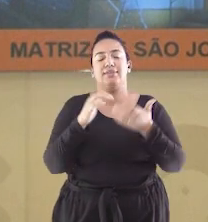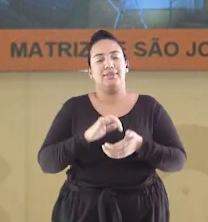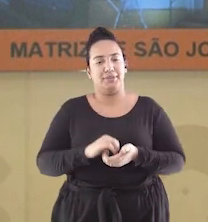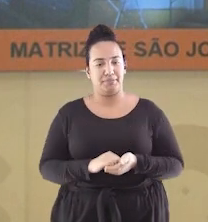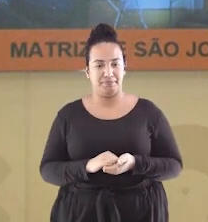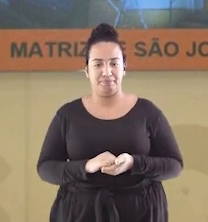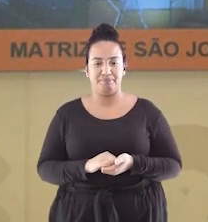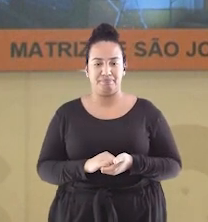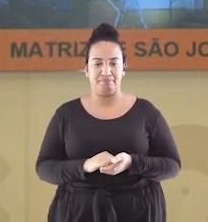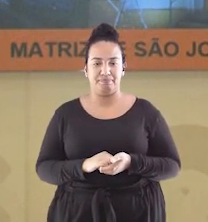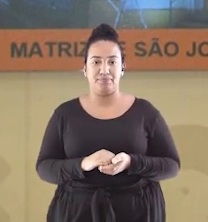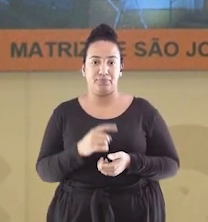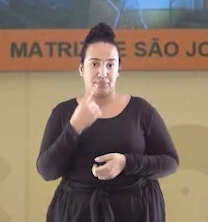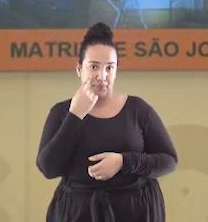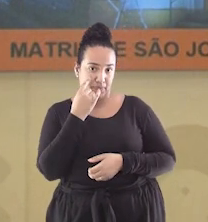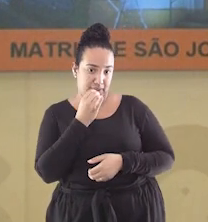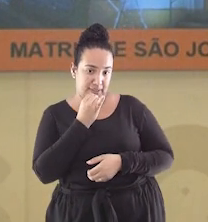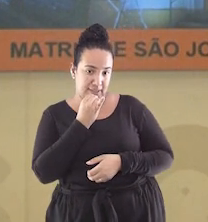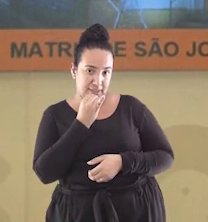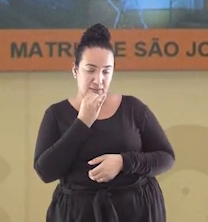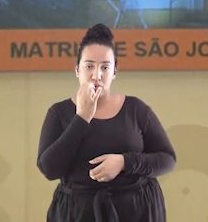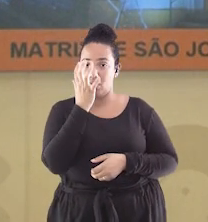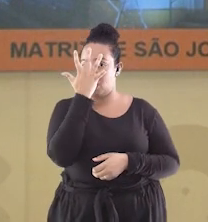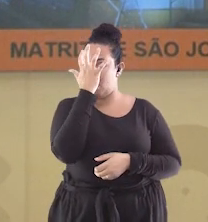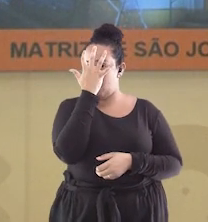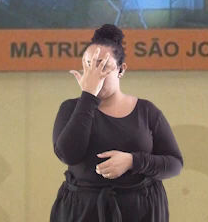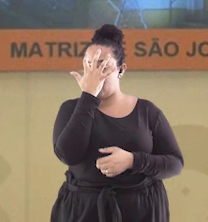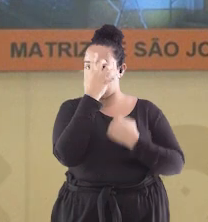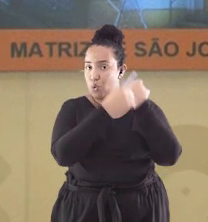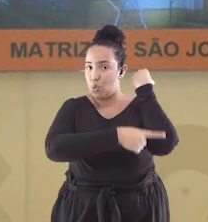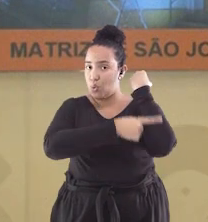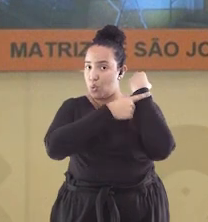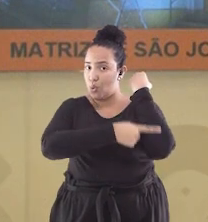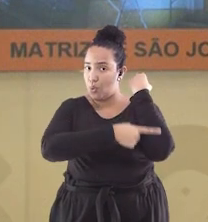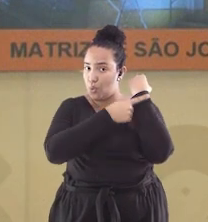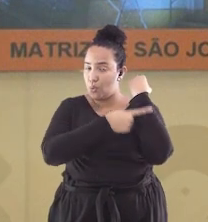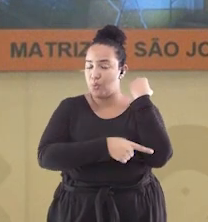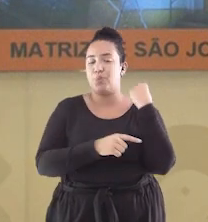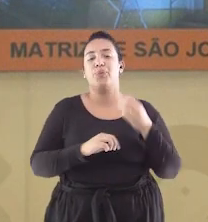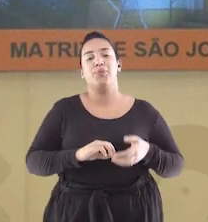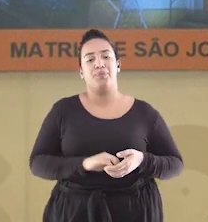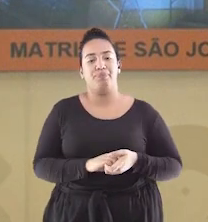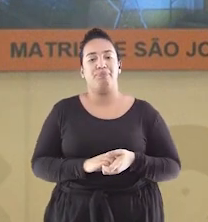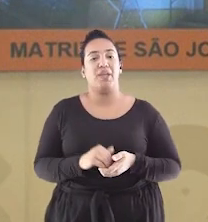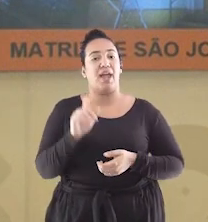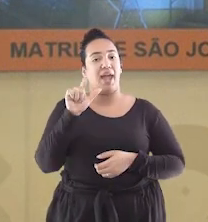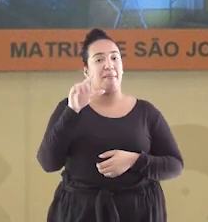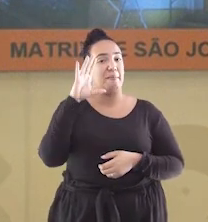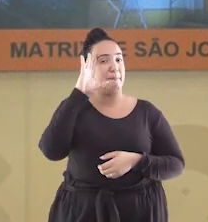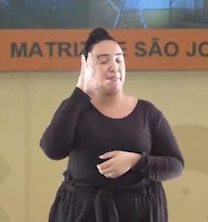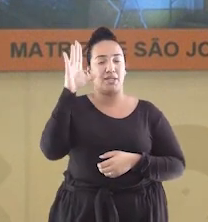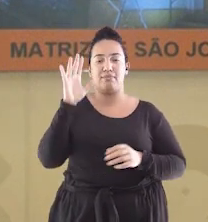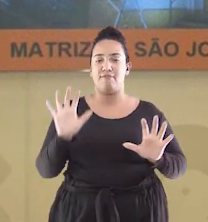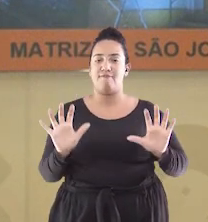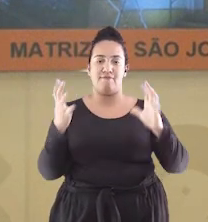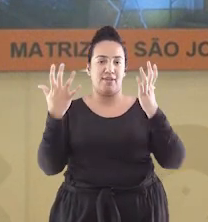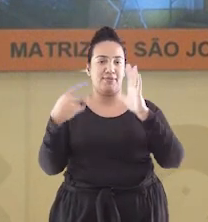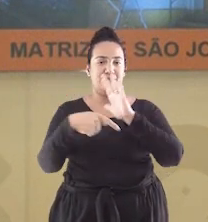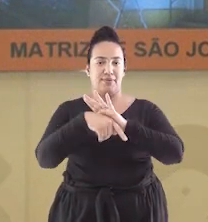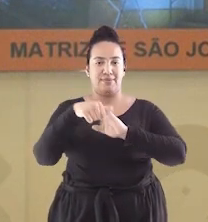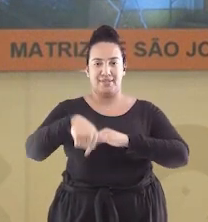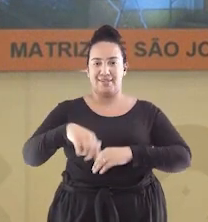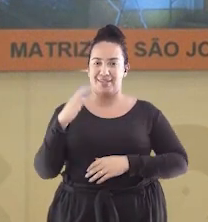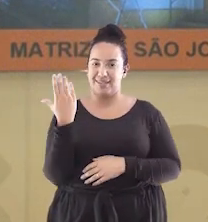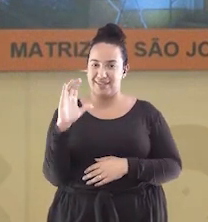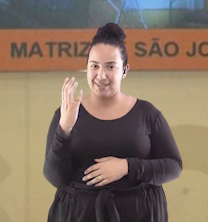lugares. Por exemplo, o Carnaval de Combo de Roda d'Água, que é uma das principais festas do